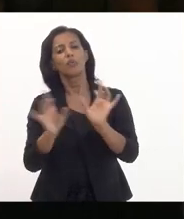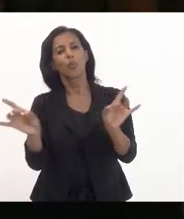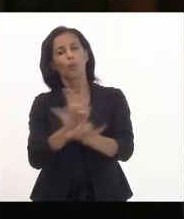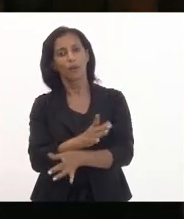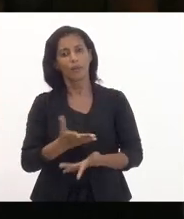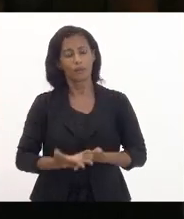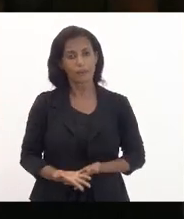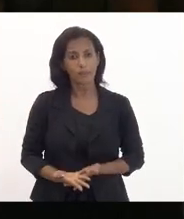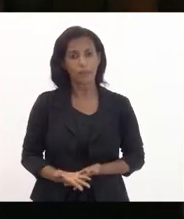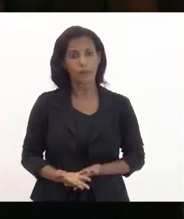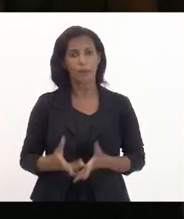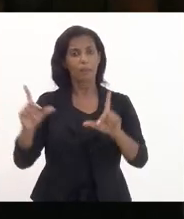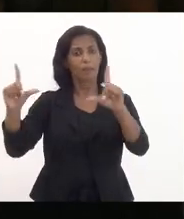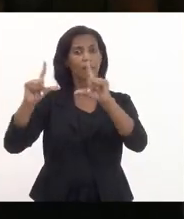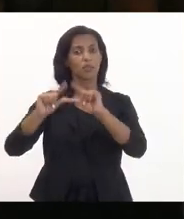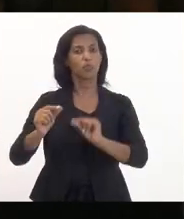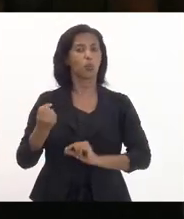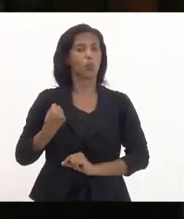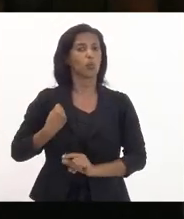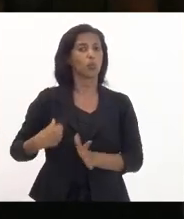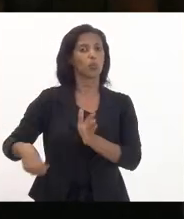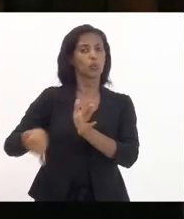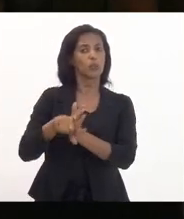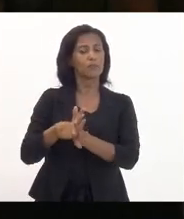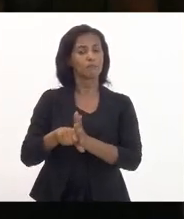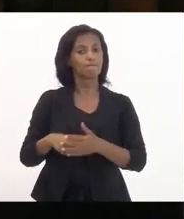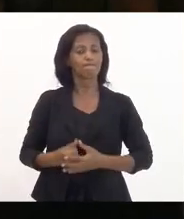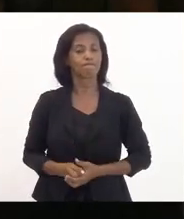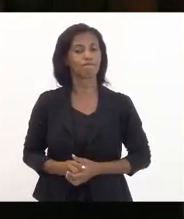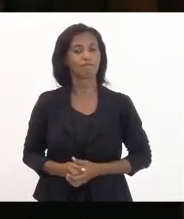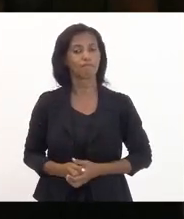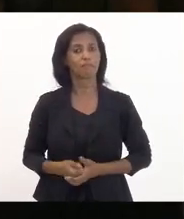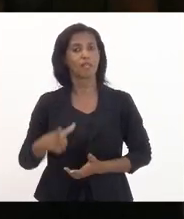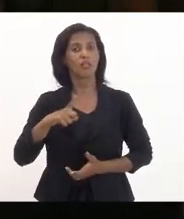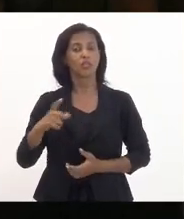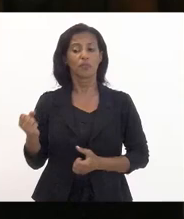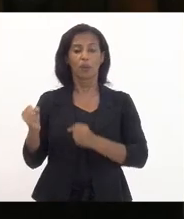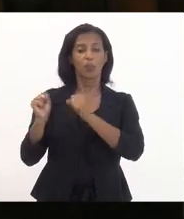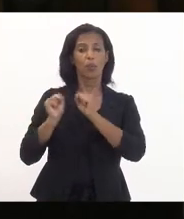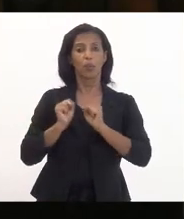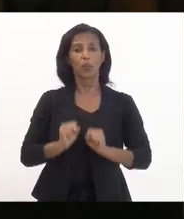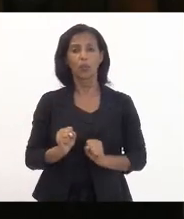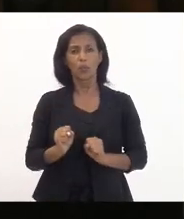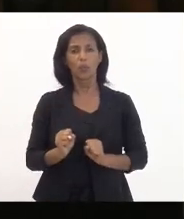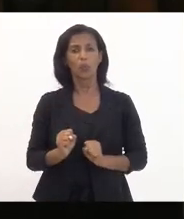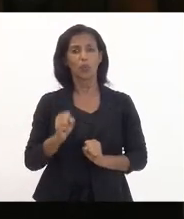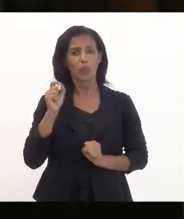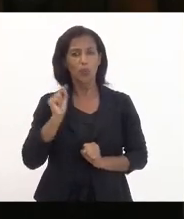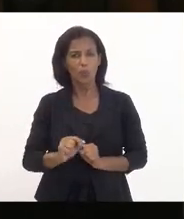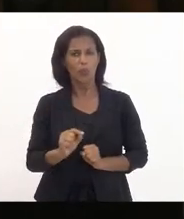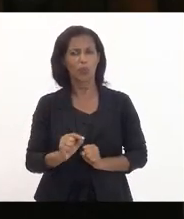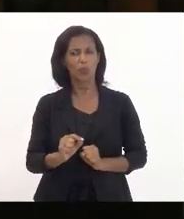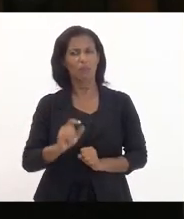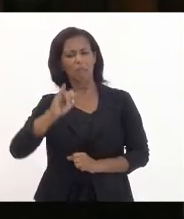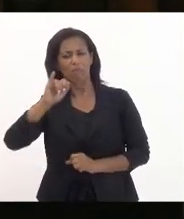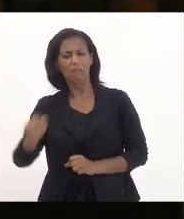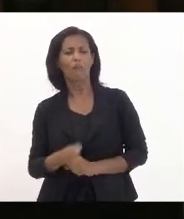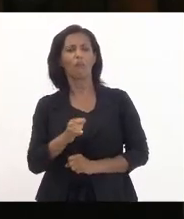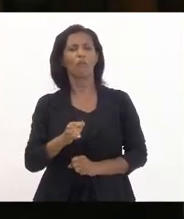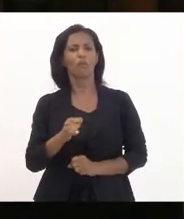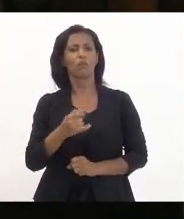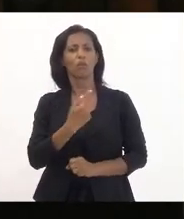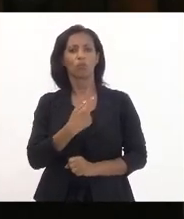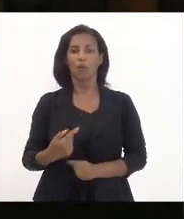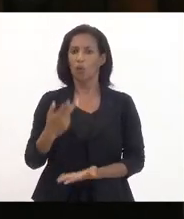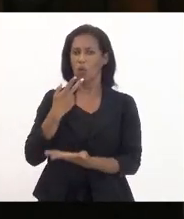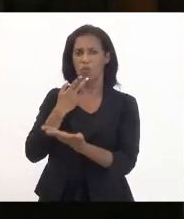concreto para reduzir os números da criminalidade? Tiveram no poder, mamando na teta dos governos, e aí eu